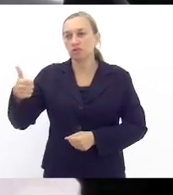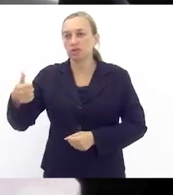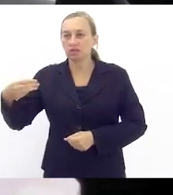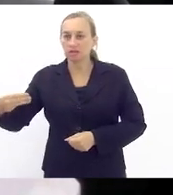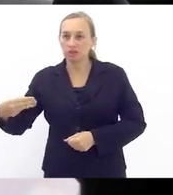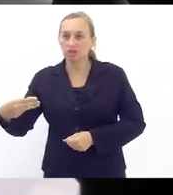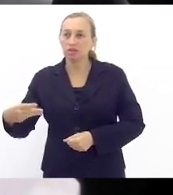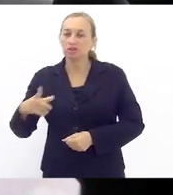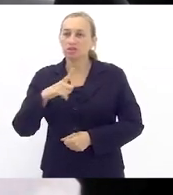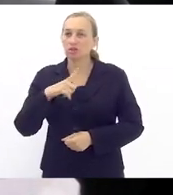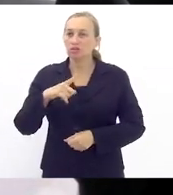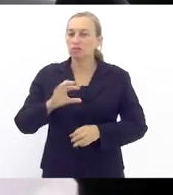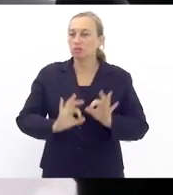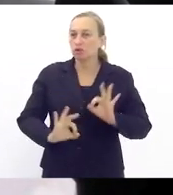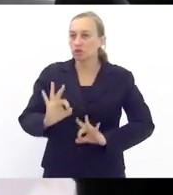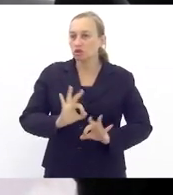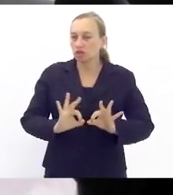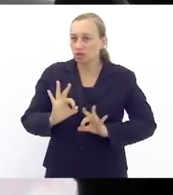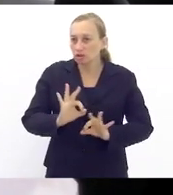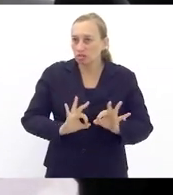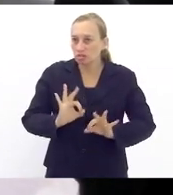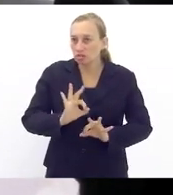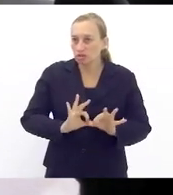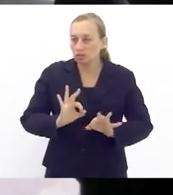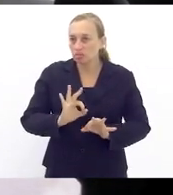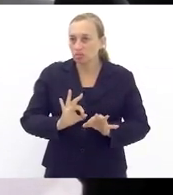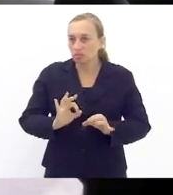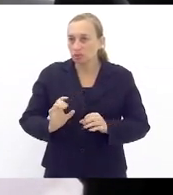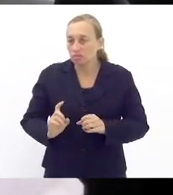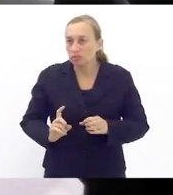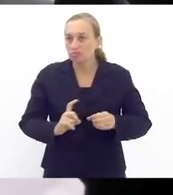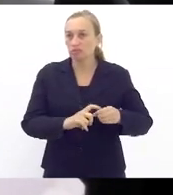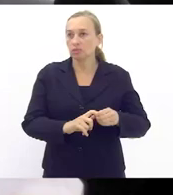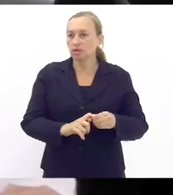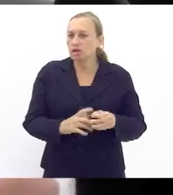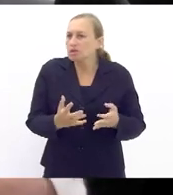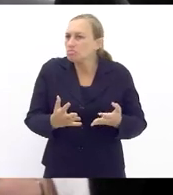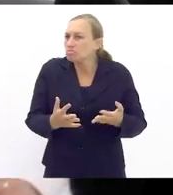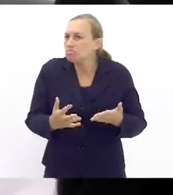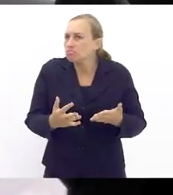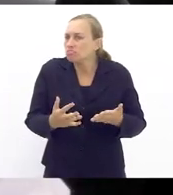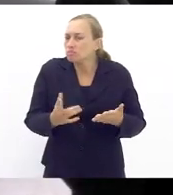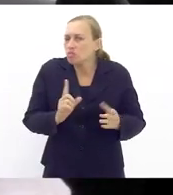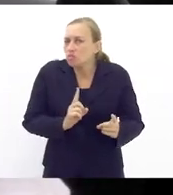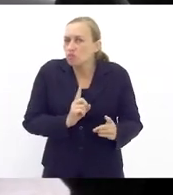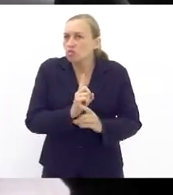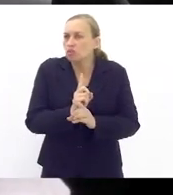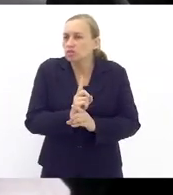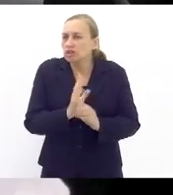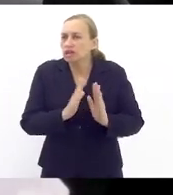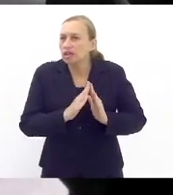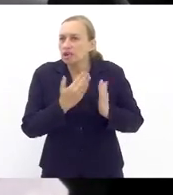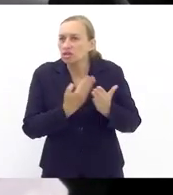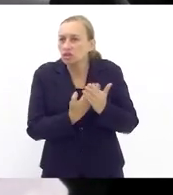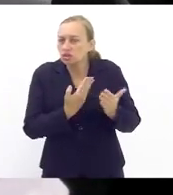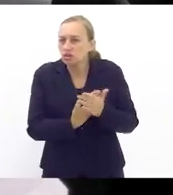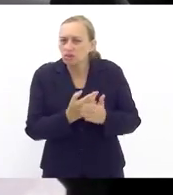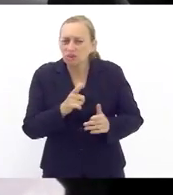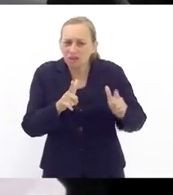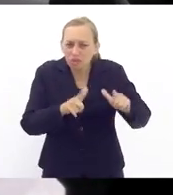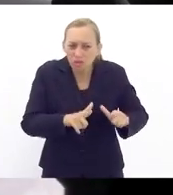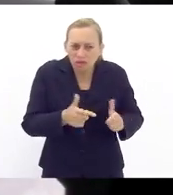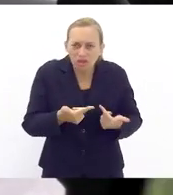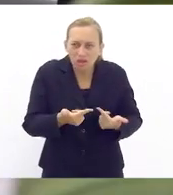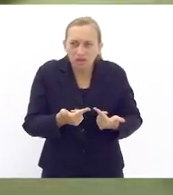de Recuperação é e que né eu encontrei a escola naquele estado